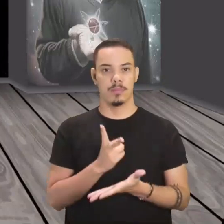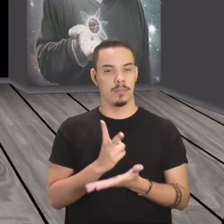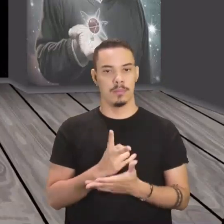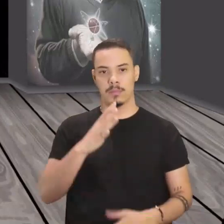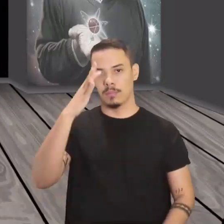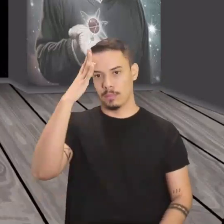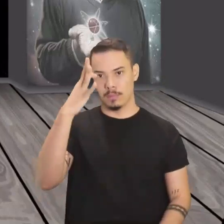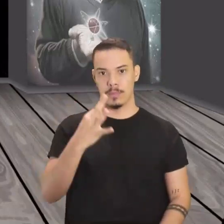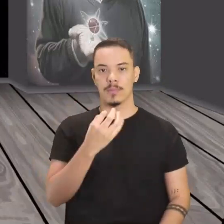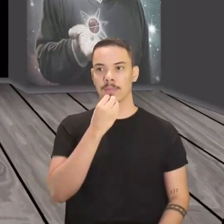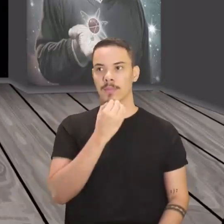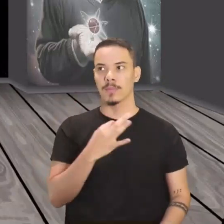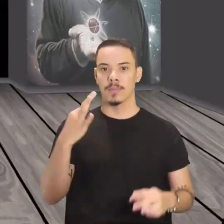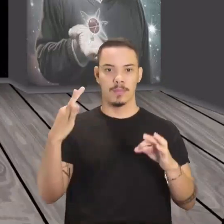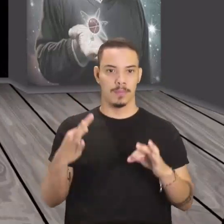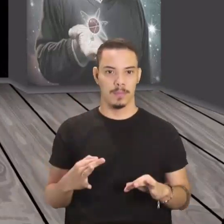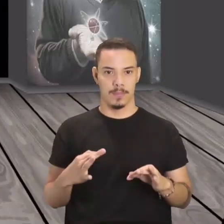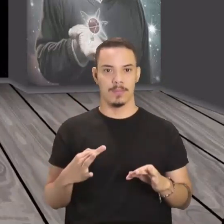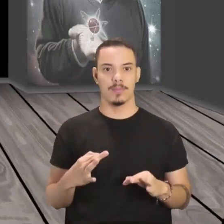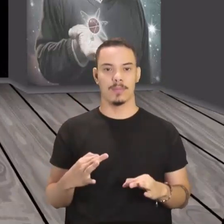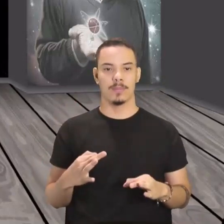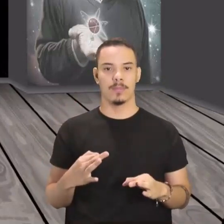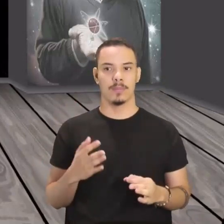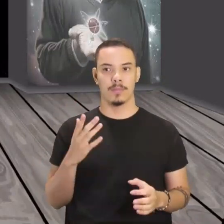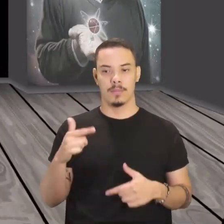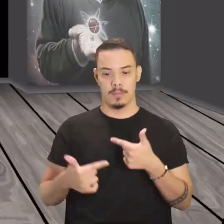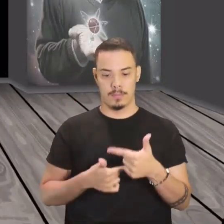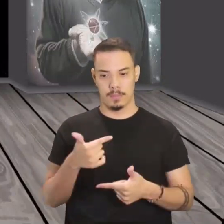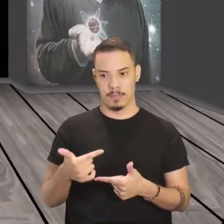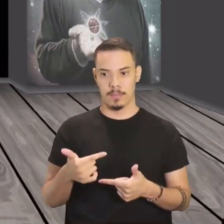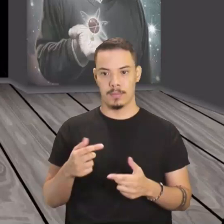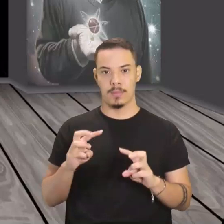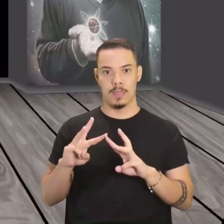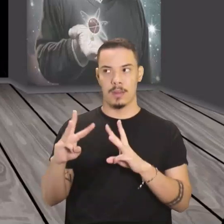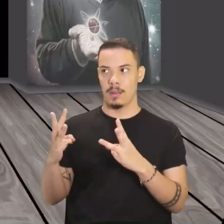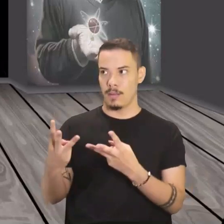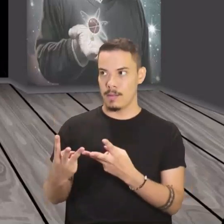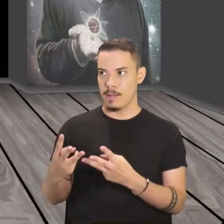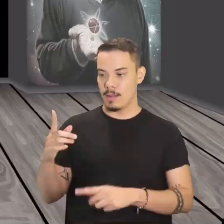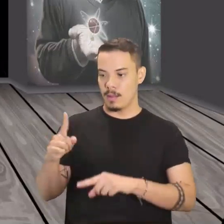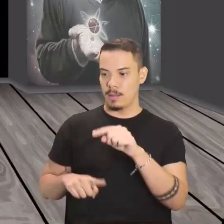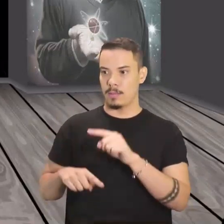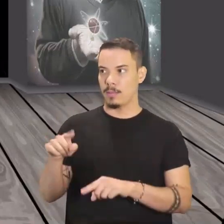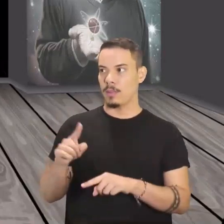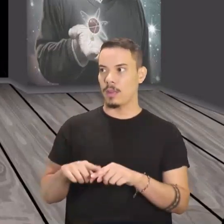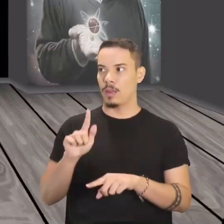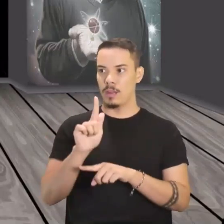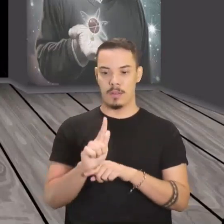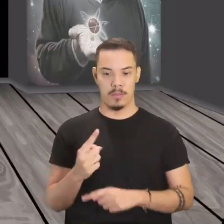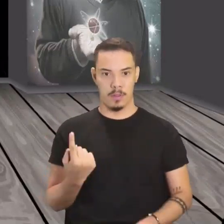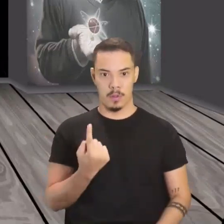bem direitinho aí que o trabalho é massa de um corpo, a gravidade e a